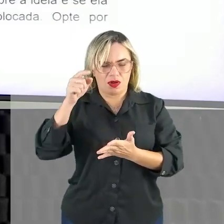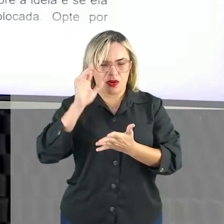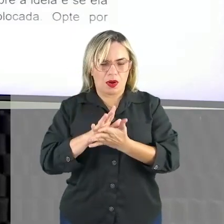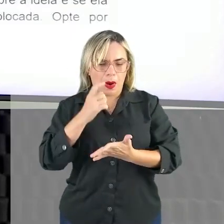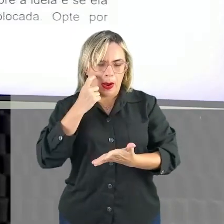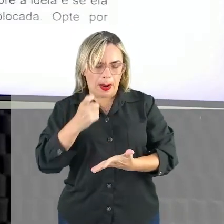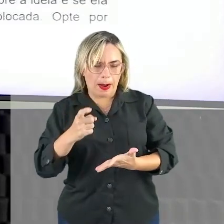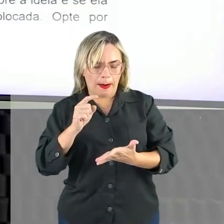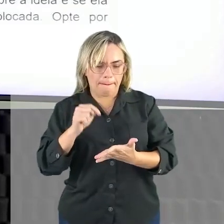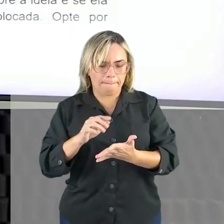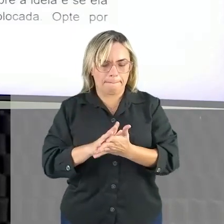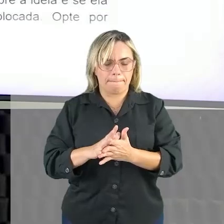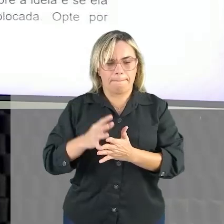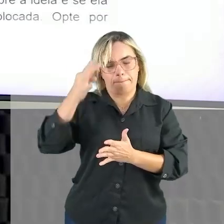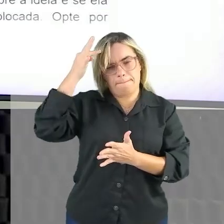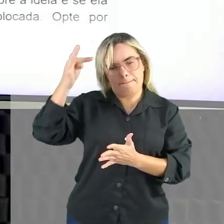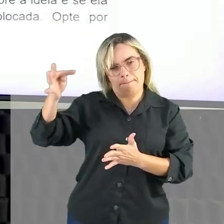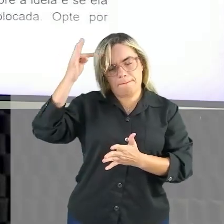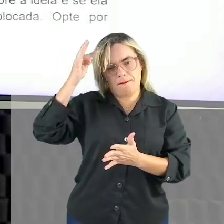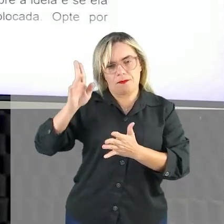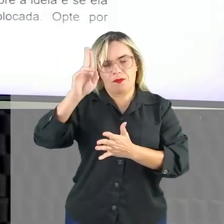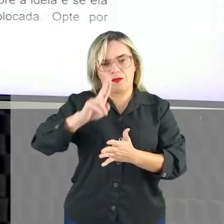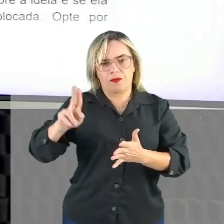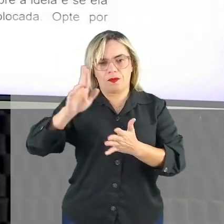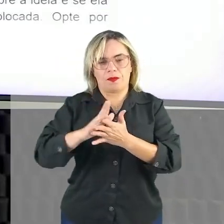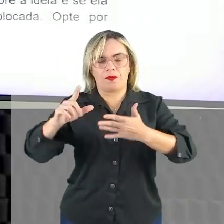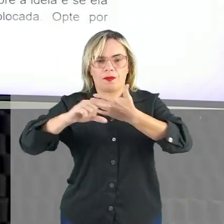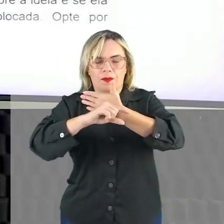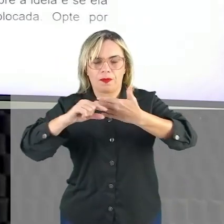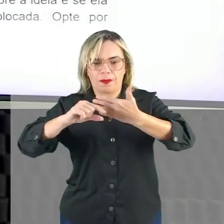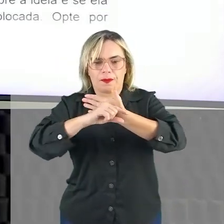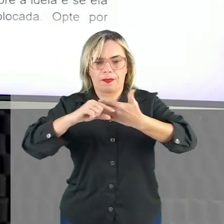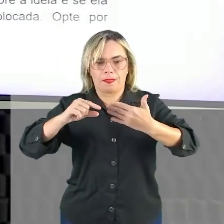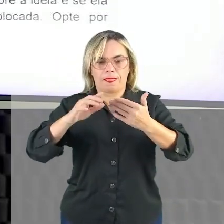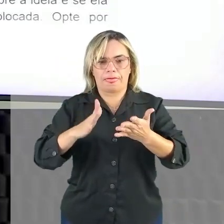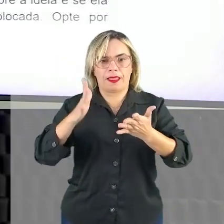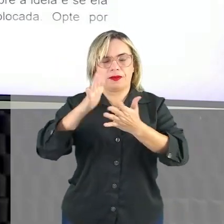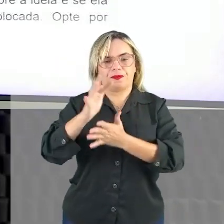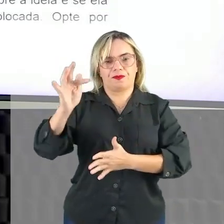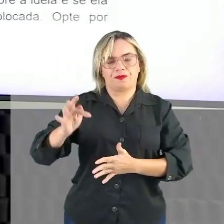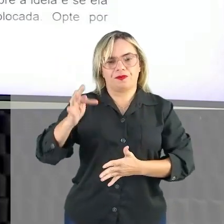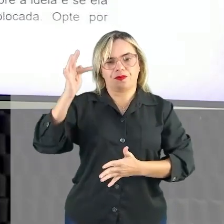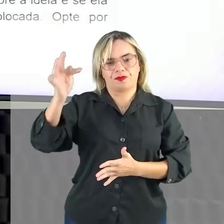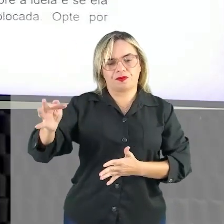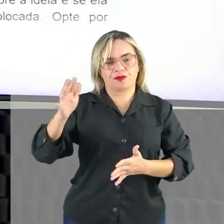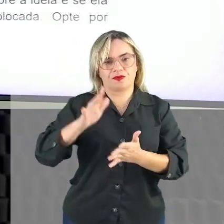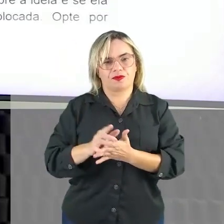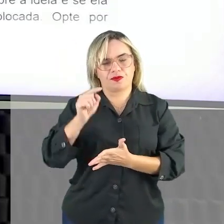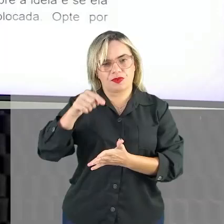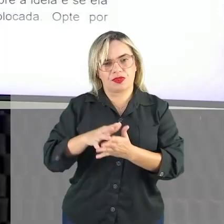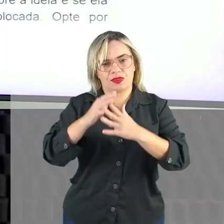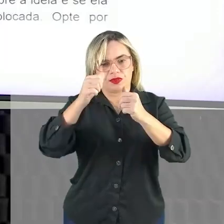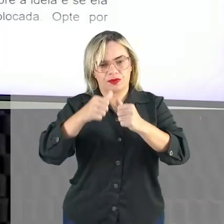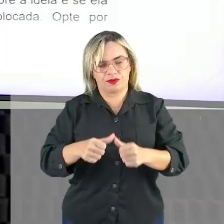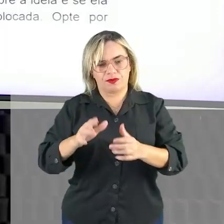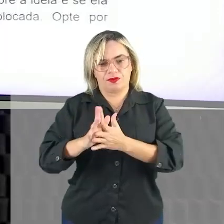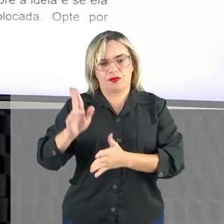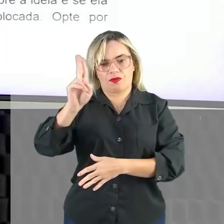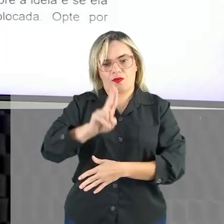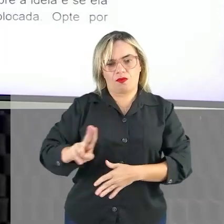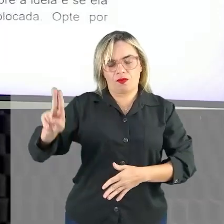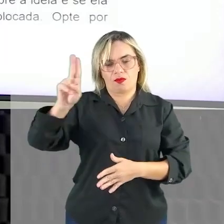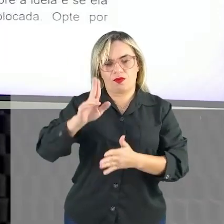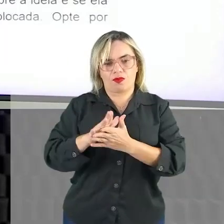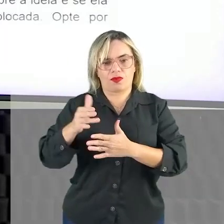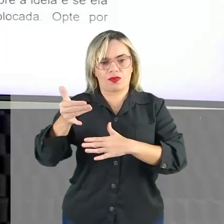a legitimação, que você coloque autores. E isso futuramente, quando você estiver na universidade, você vai chamar